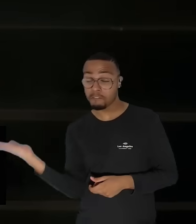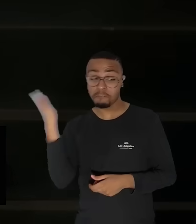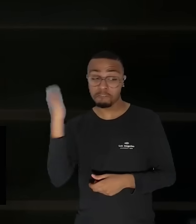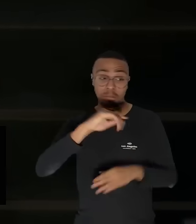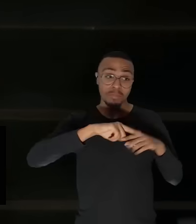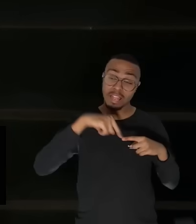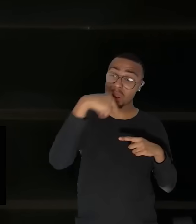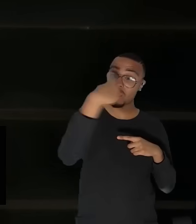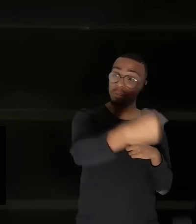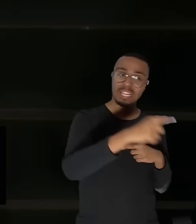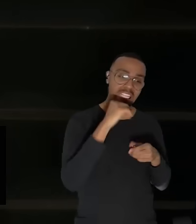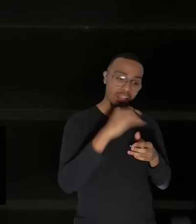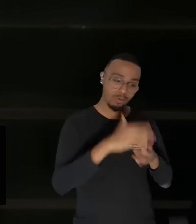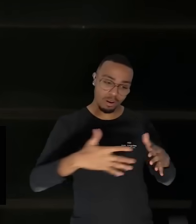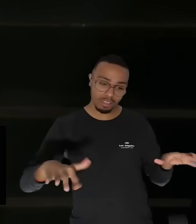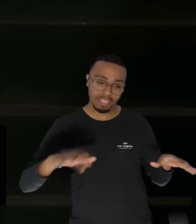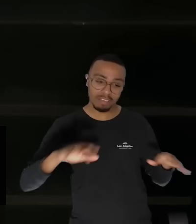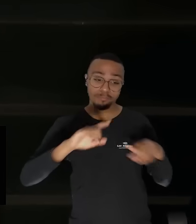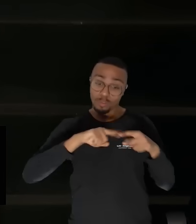O que, que Jesus disse?